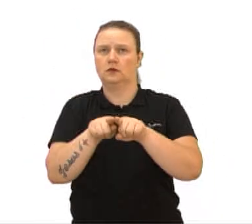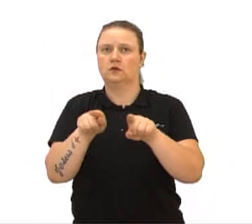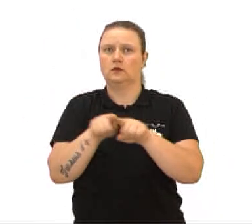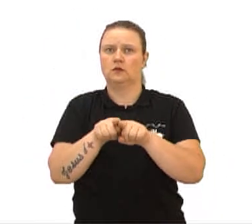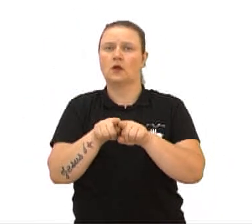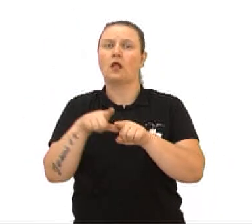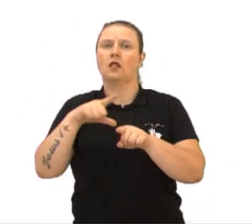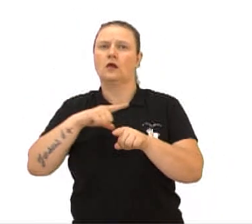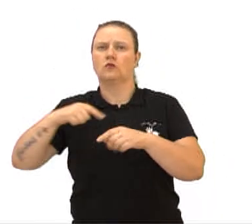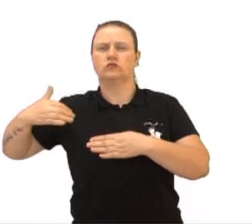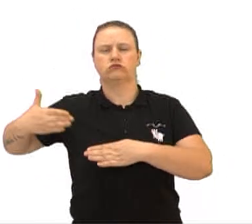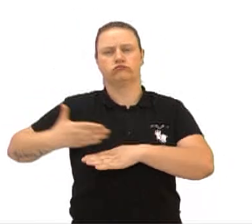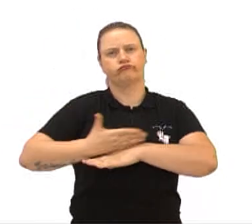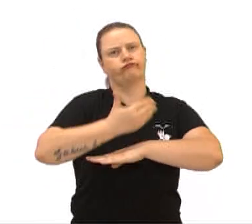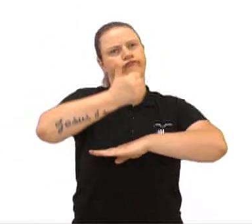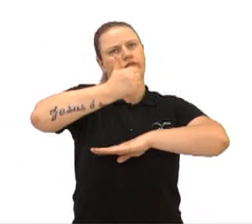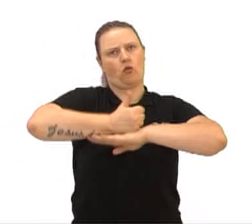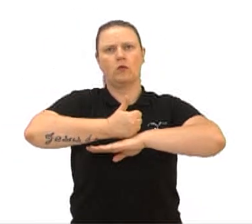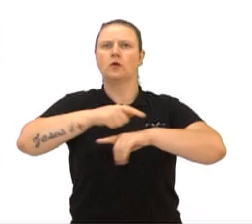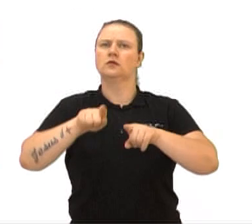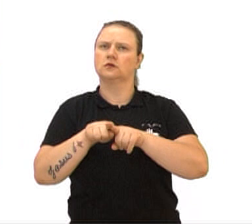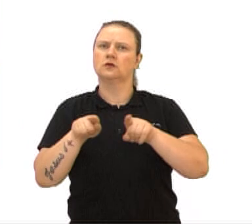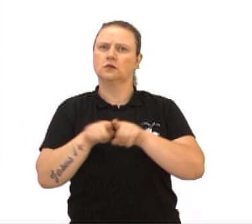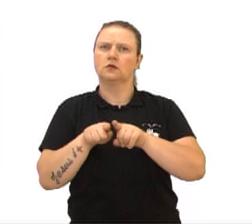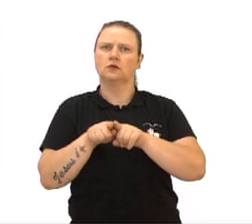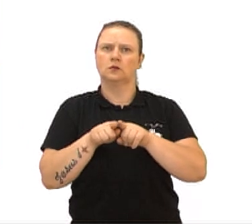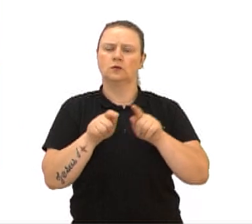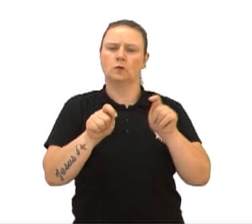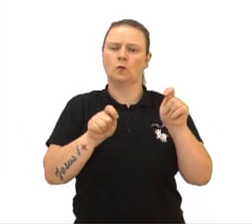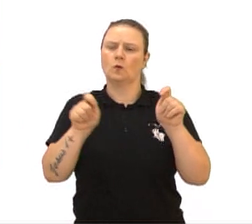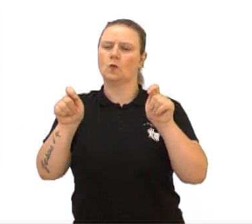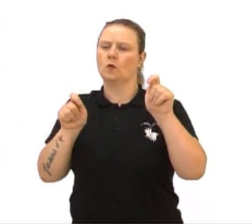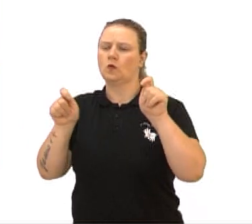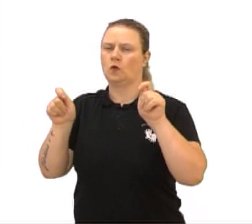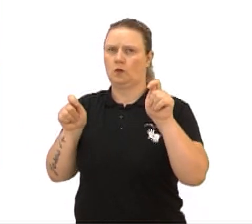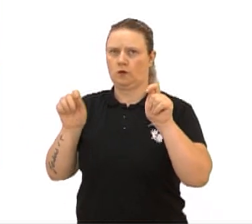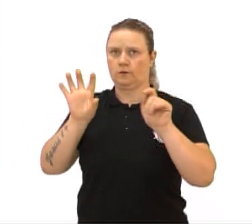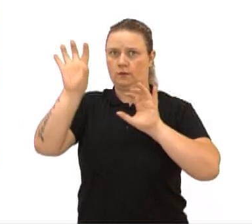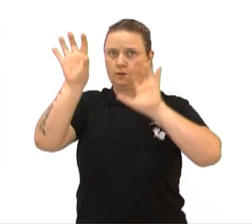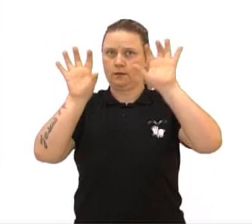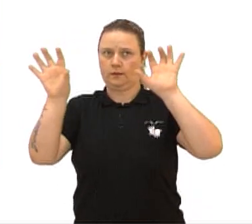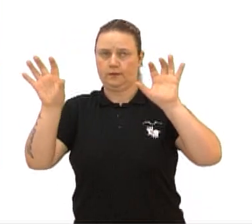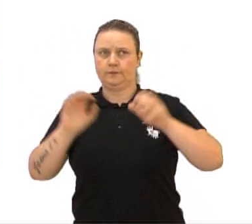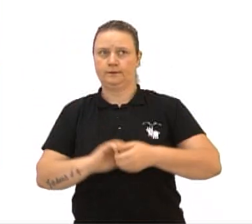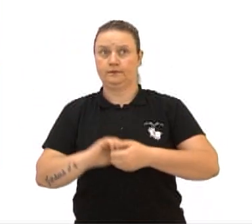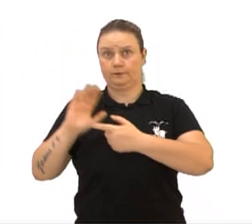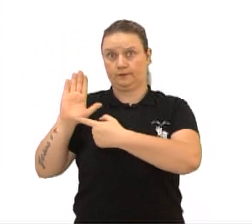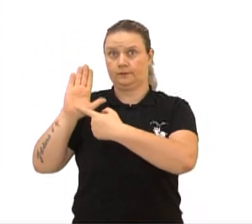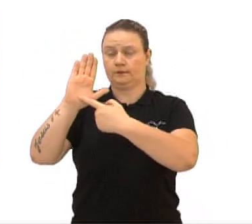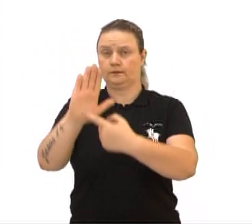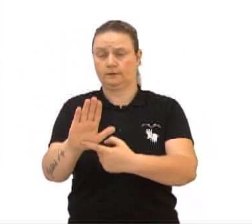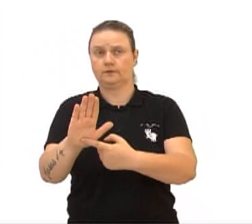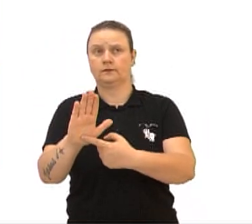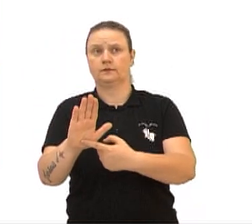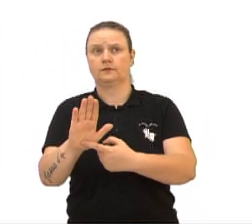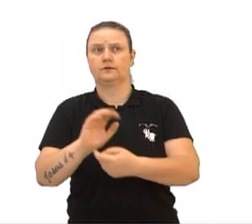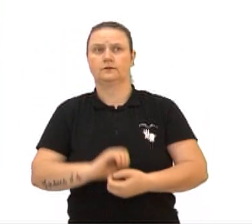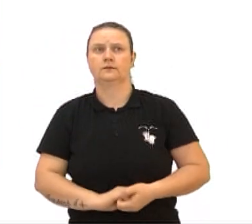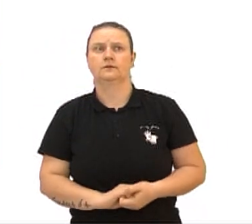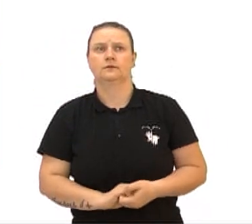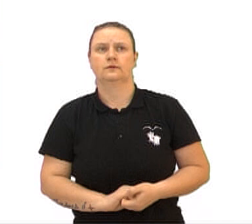do colonialismo espanhol que dominou boa parte desses continentes. Então, novamente, nós temos aqui um mapa mostrando os